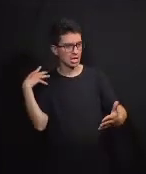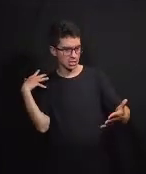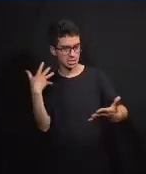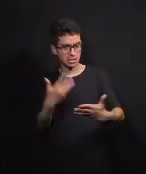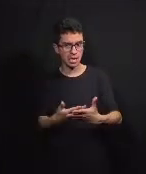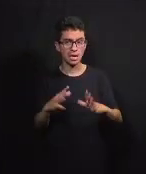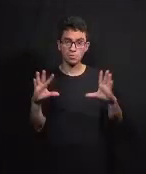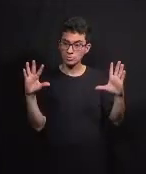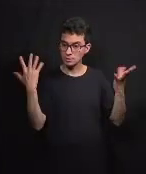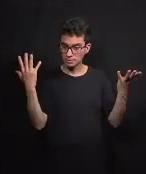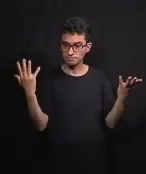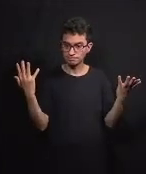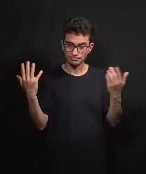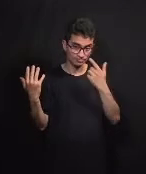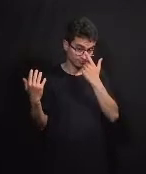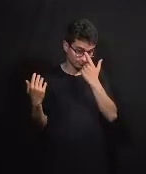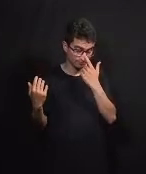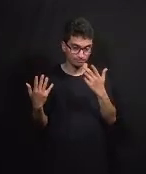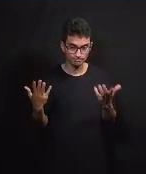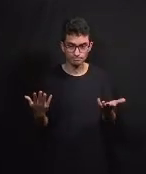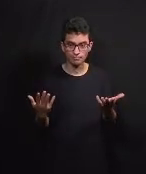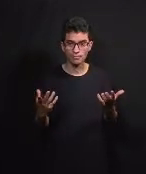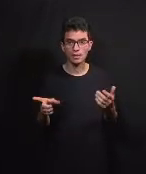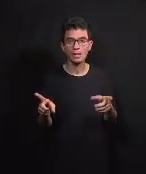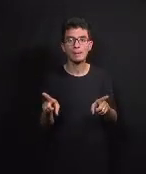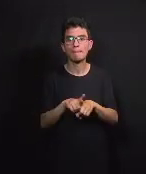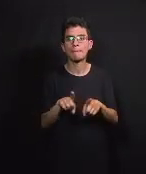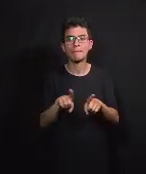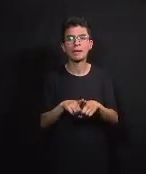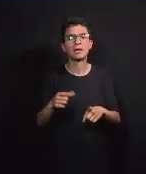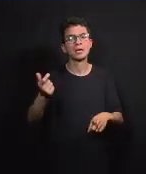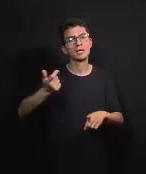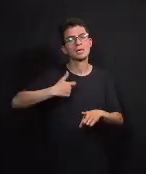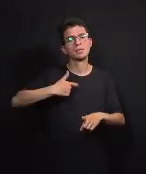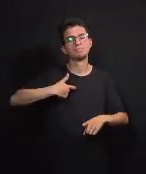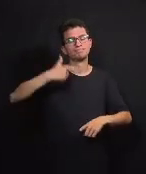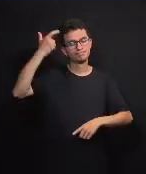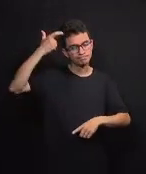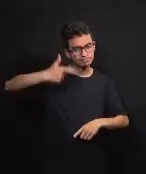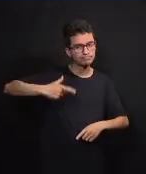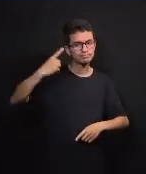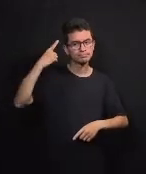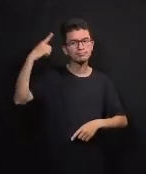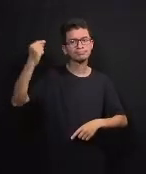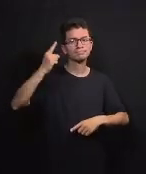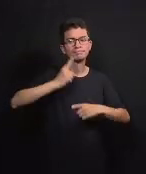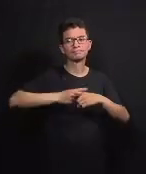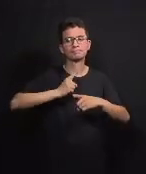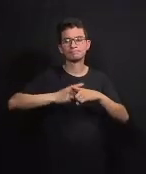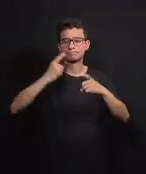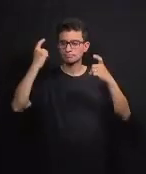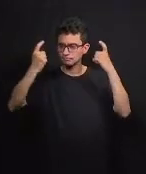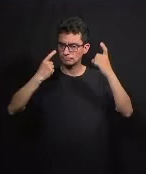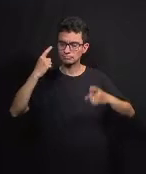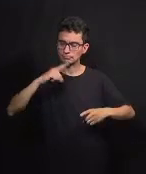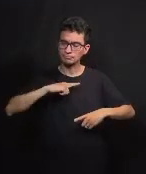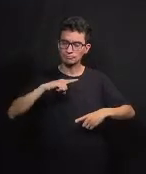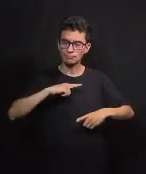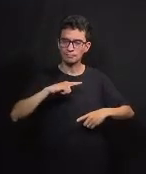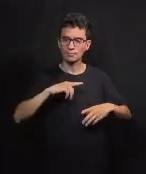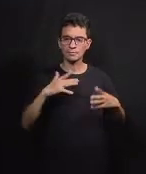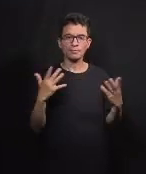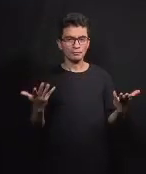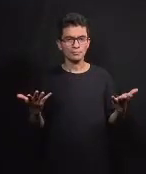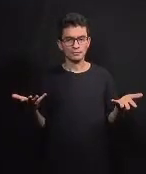situação? Antes disso, digo que a preocupação que se levanta a respeito